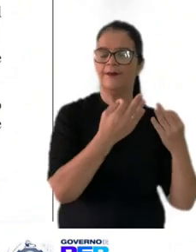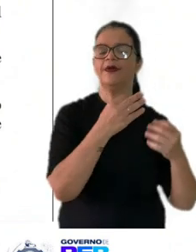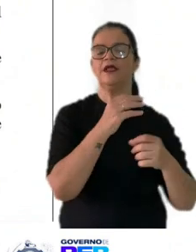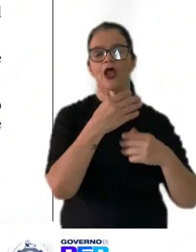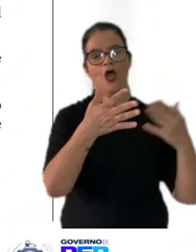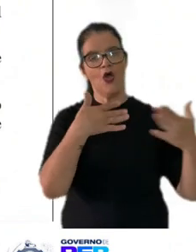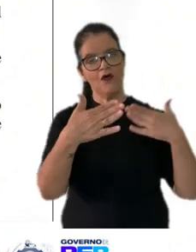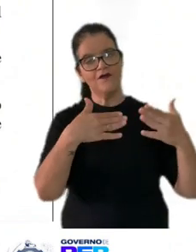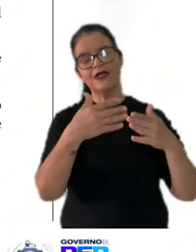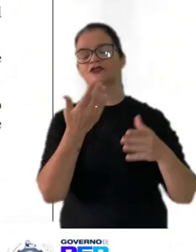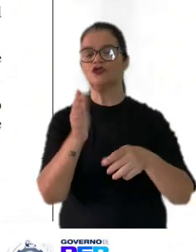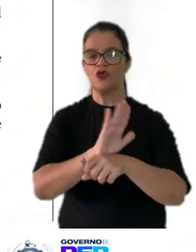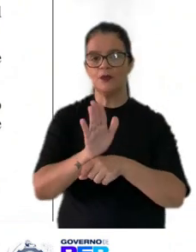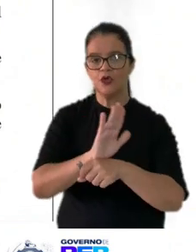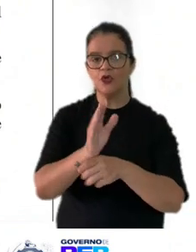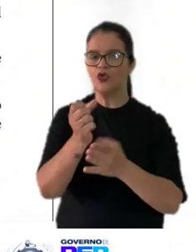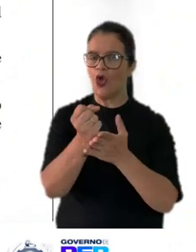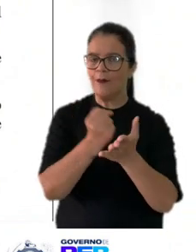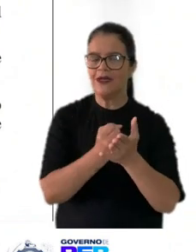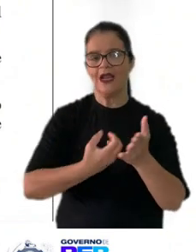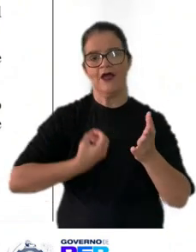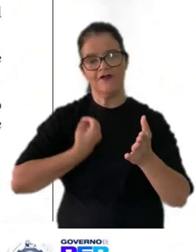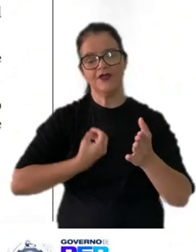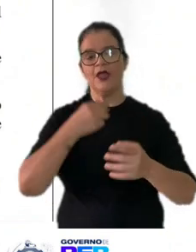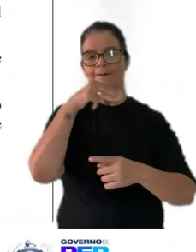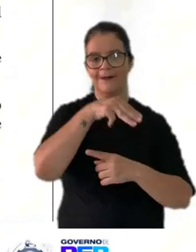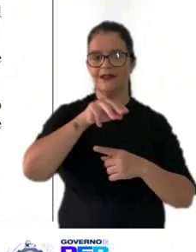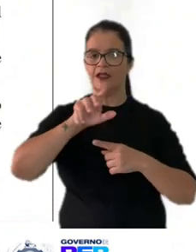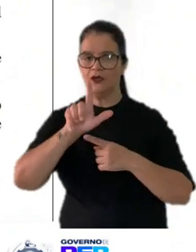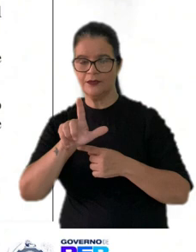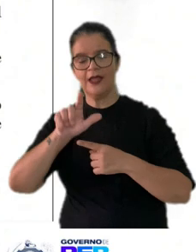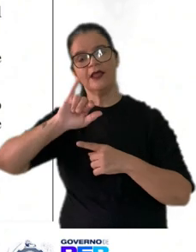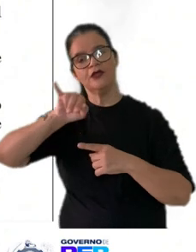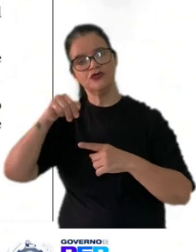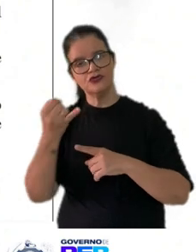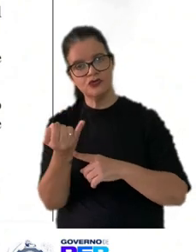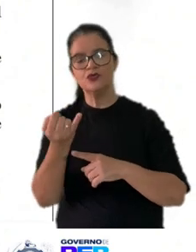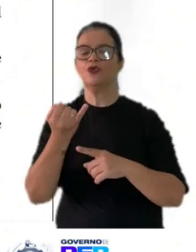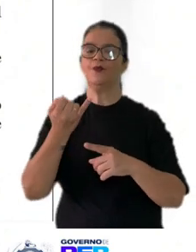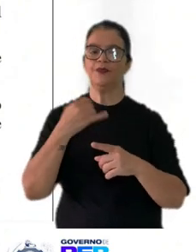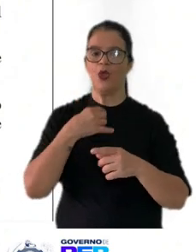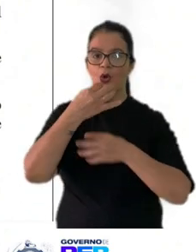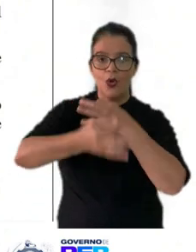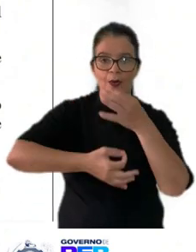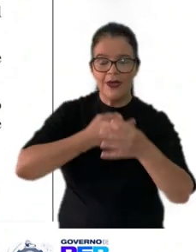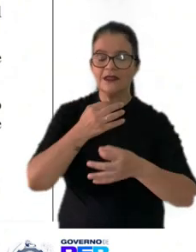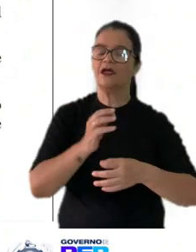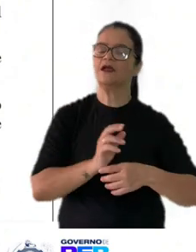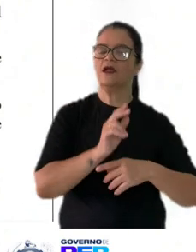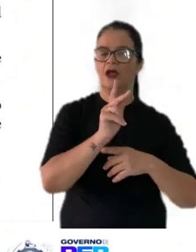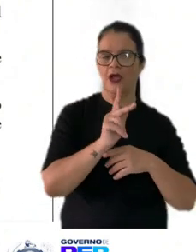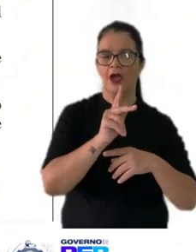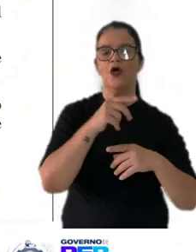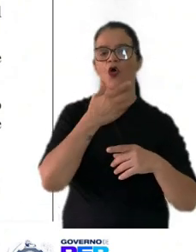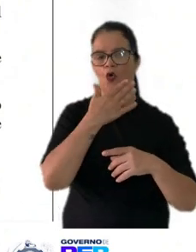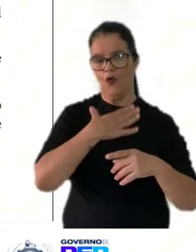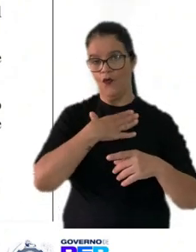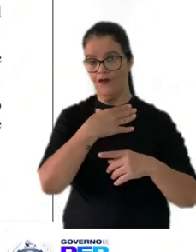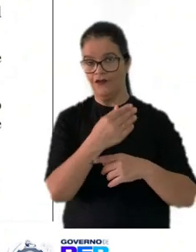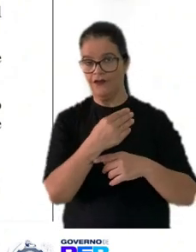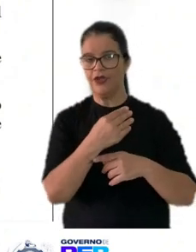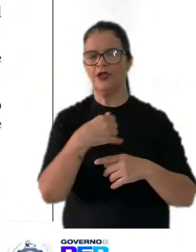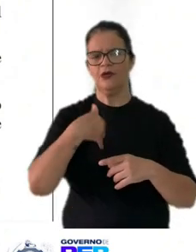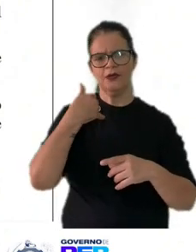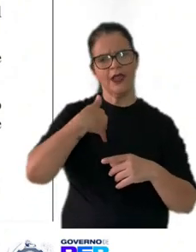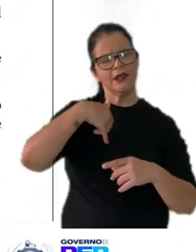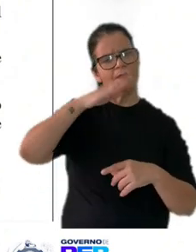documentário a respeito da vida do Martin Luther King Jr o comentário de Curtis o filho mais velho deixou os outros personagens